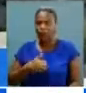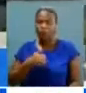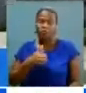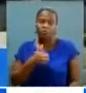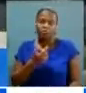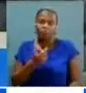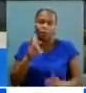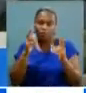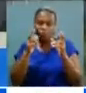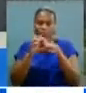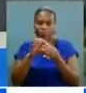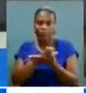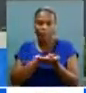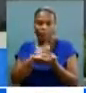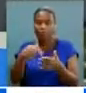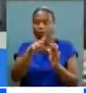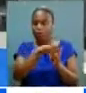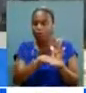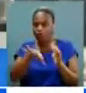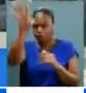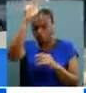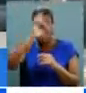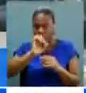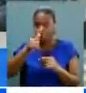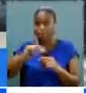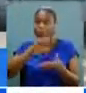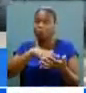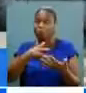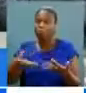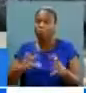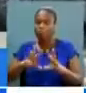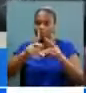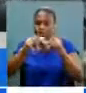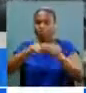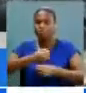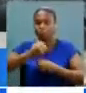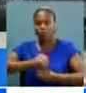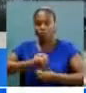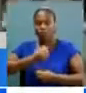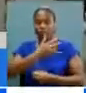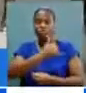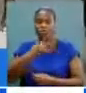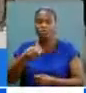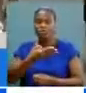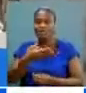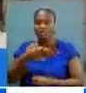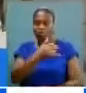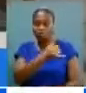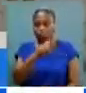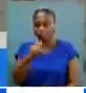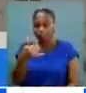webrun da já encontrado ao programa do governo e no plano estratégico de desenvolvimento sustentável 2017 e